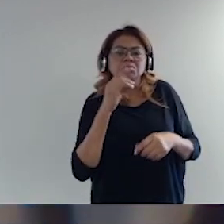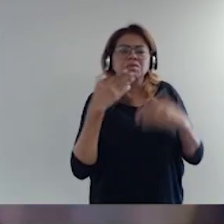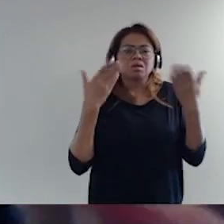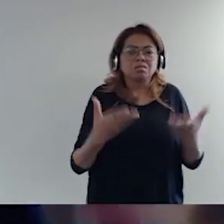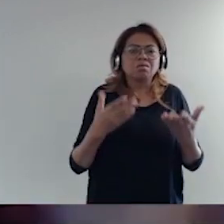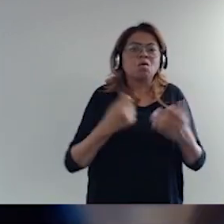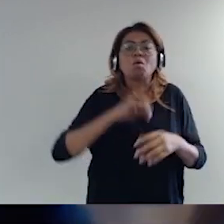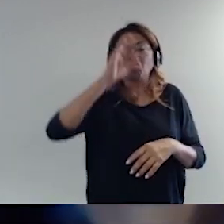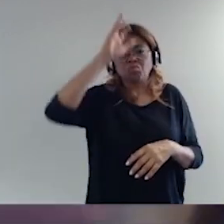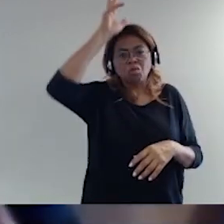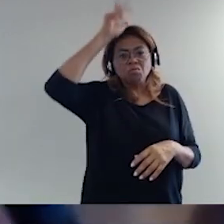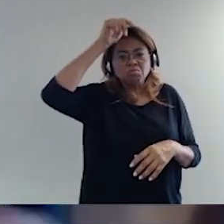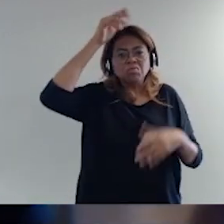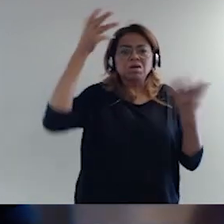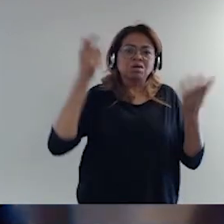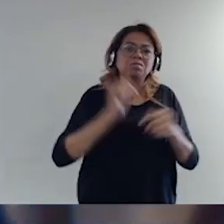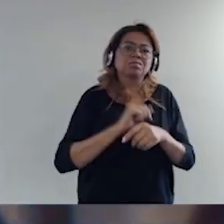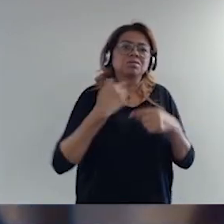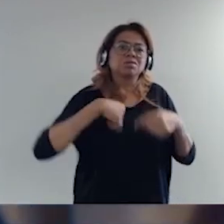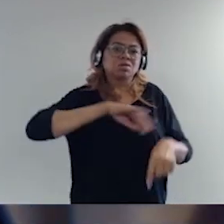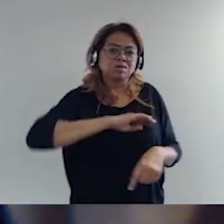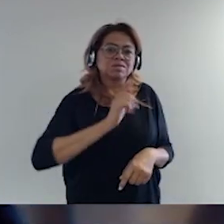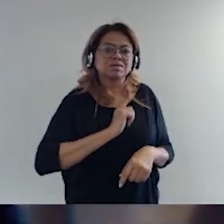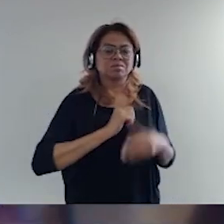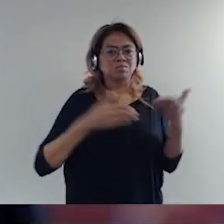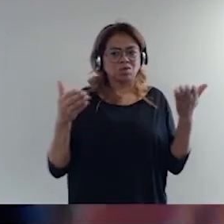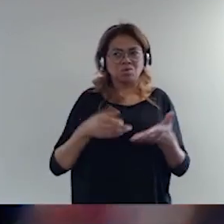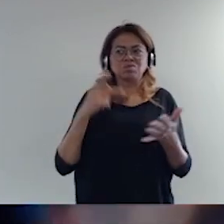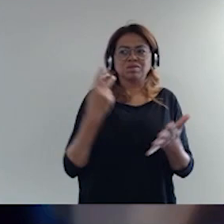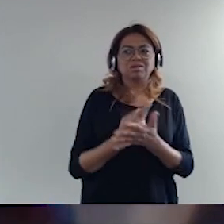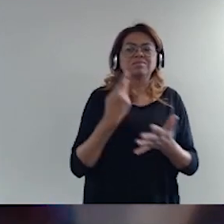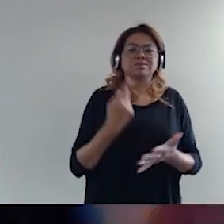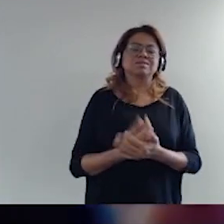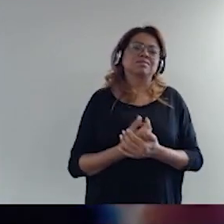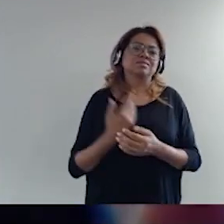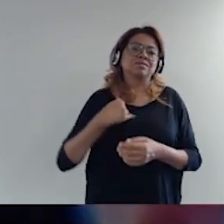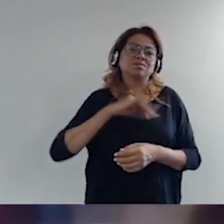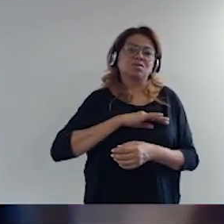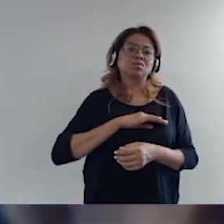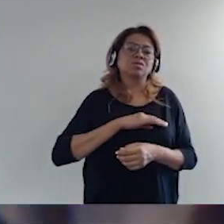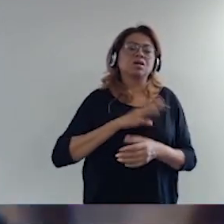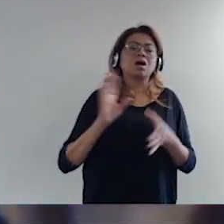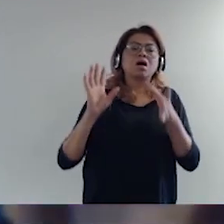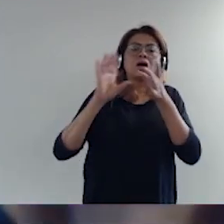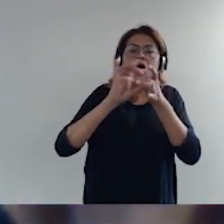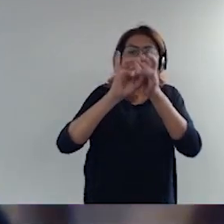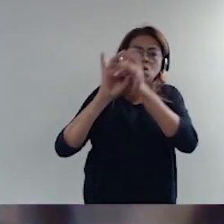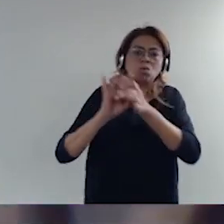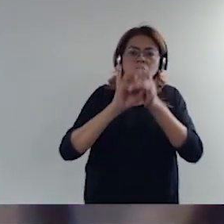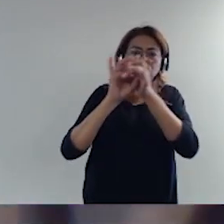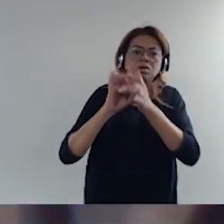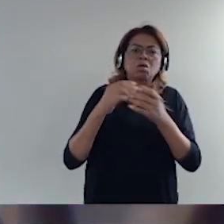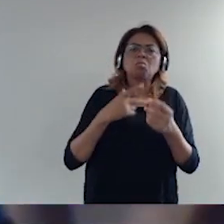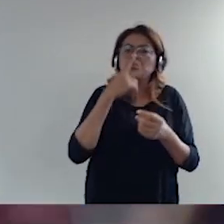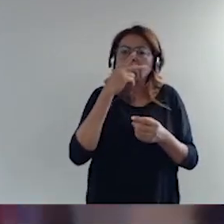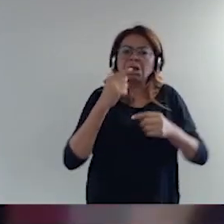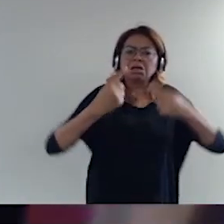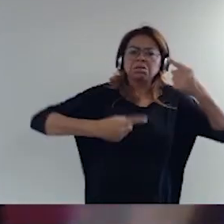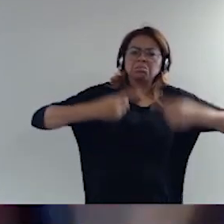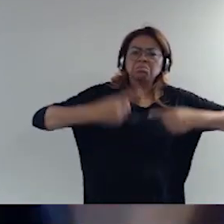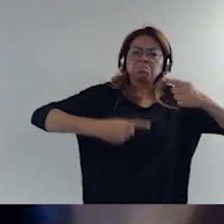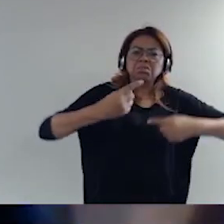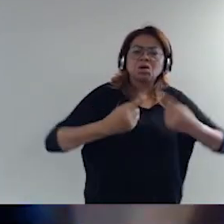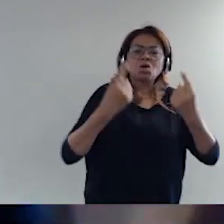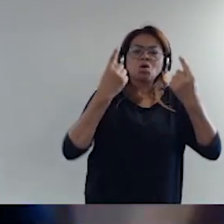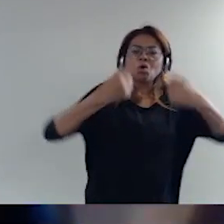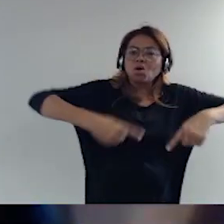o frango a brasileira, nós temos uma federação a brasileira. Uma federação em que a União concorre com os estados, concorre